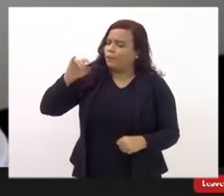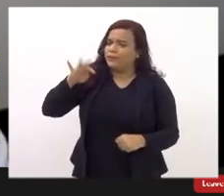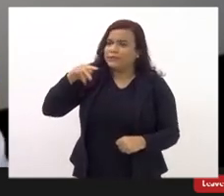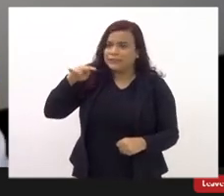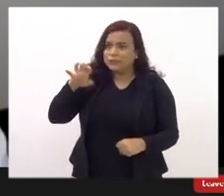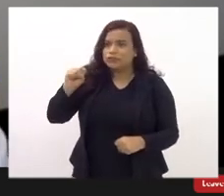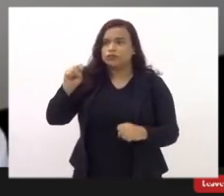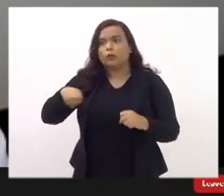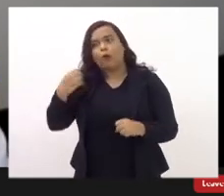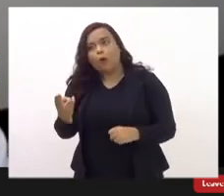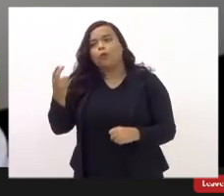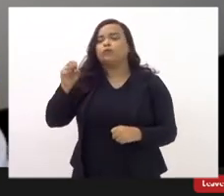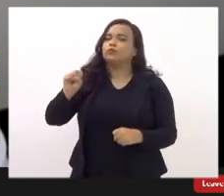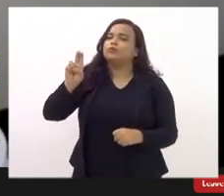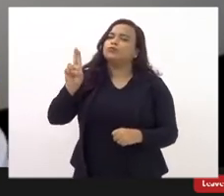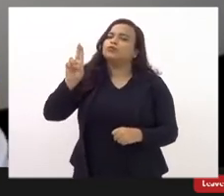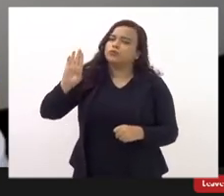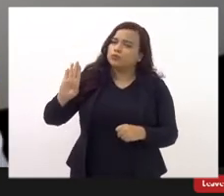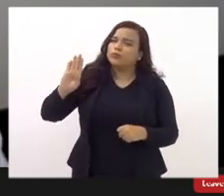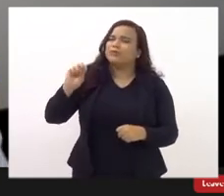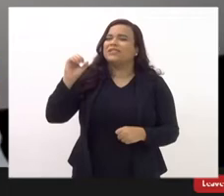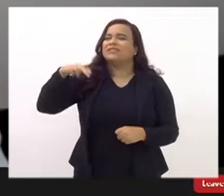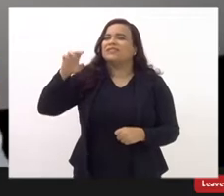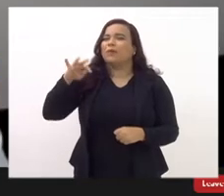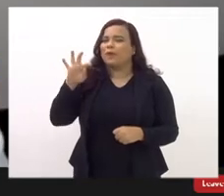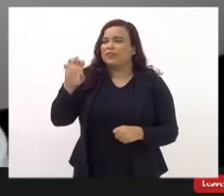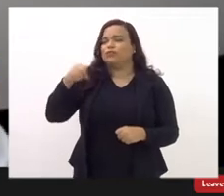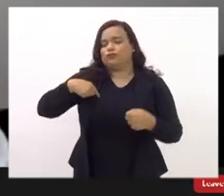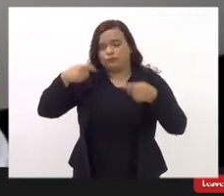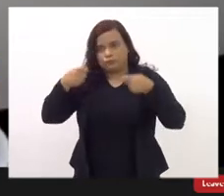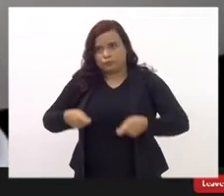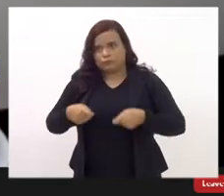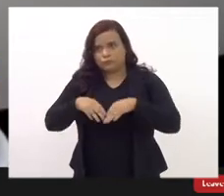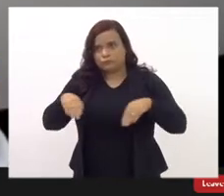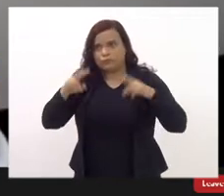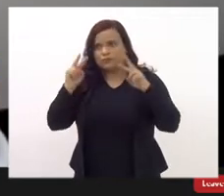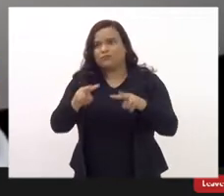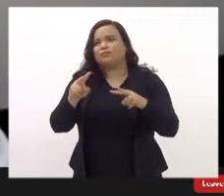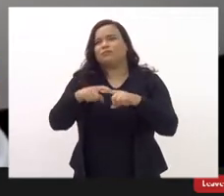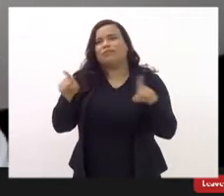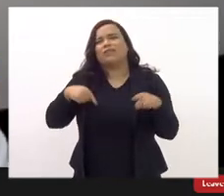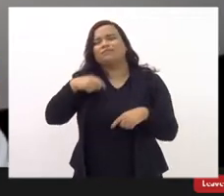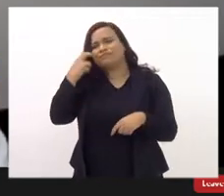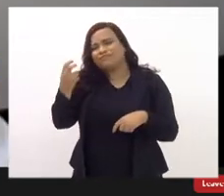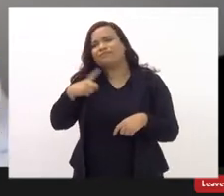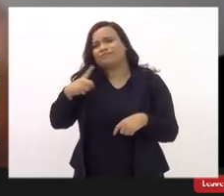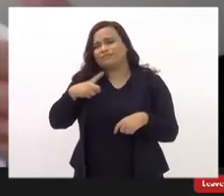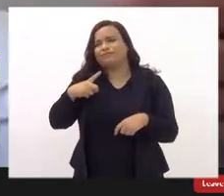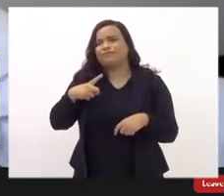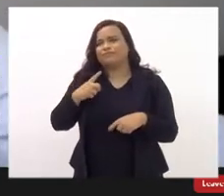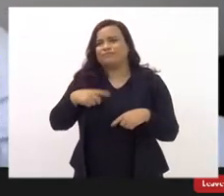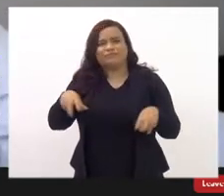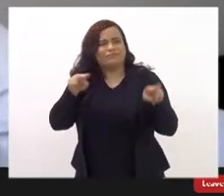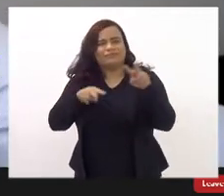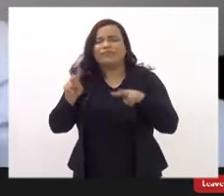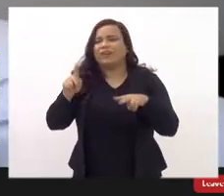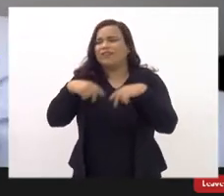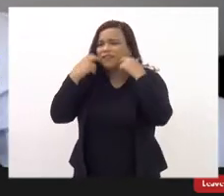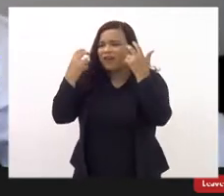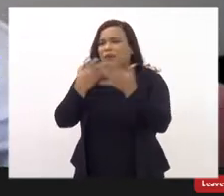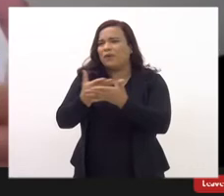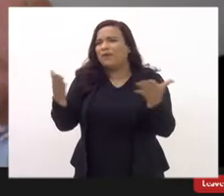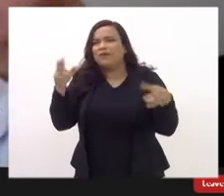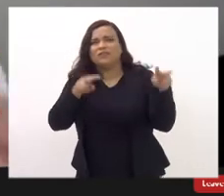breve saudação, permaneço aqui, mas, de fato, me envergonho nesse momento. Assim, é vergonha alheia nesse caso,